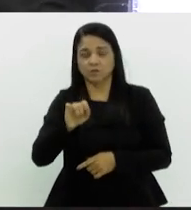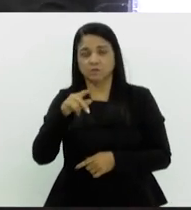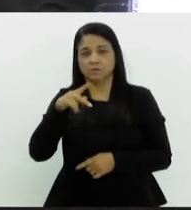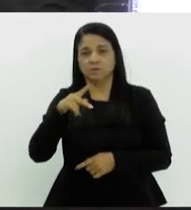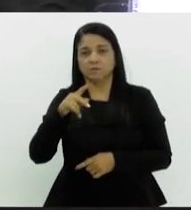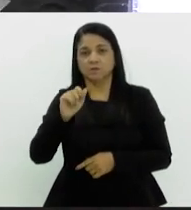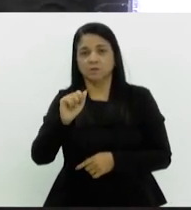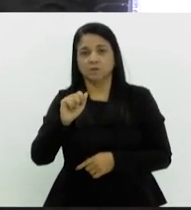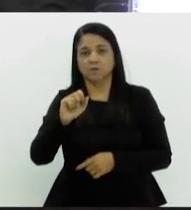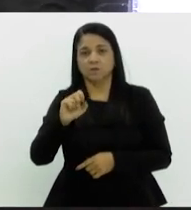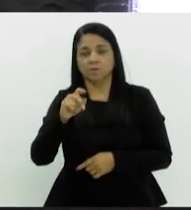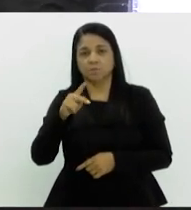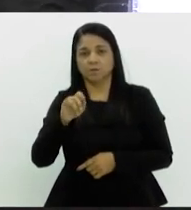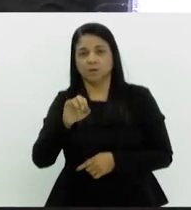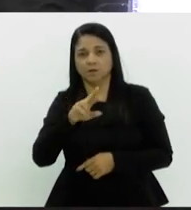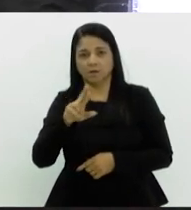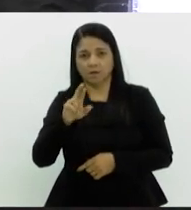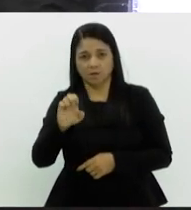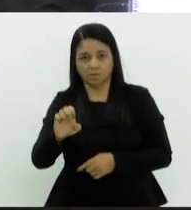Umpierre.